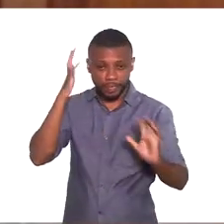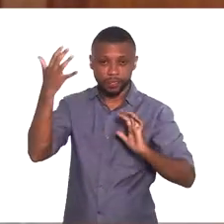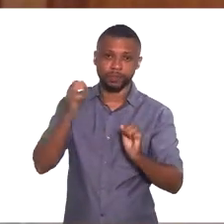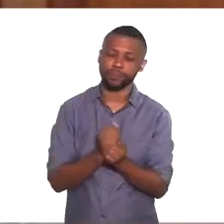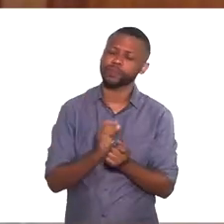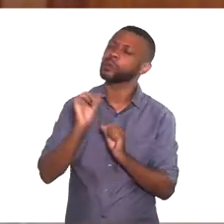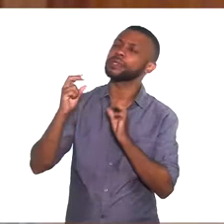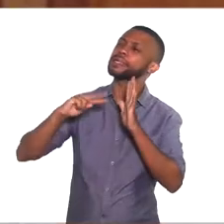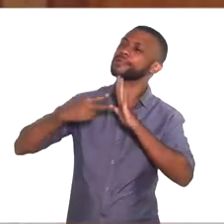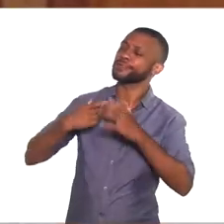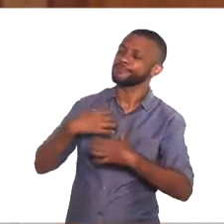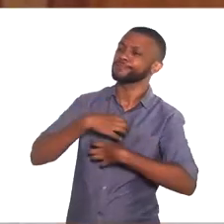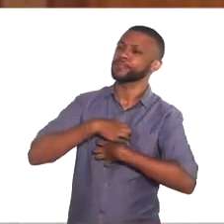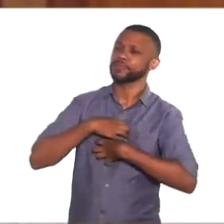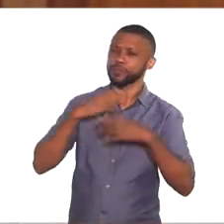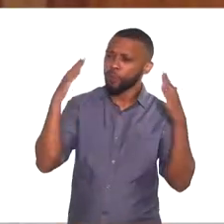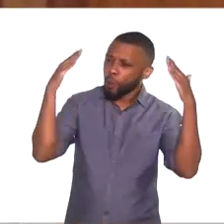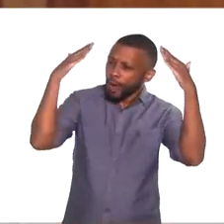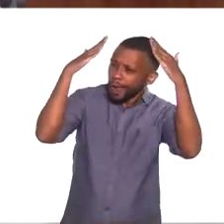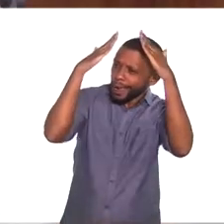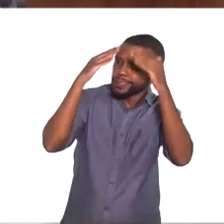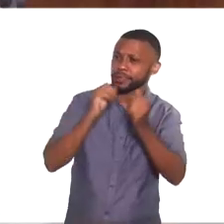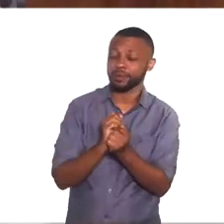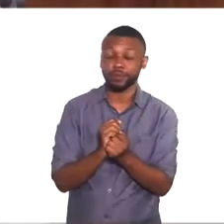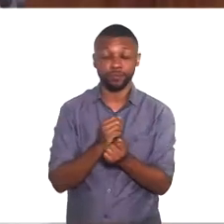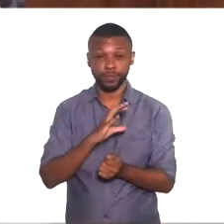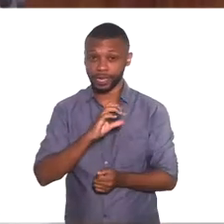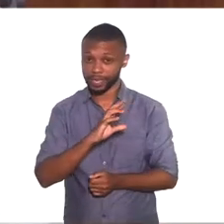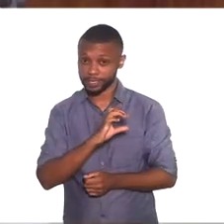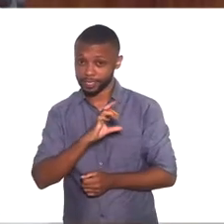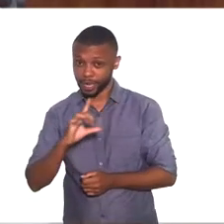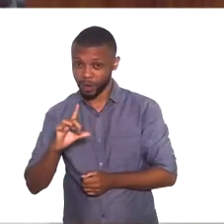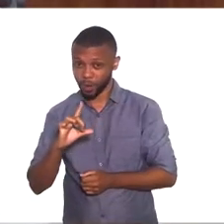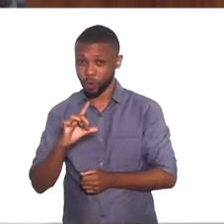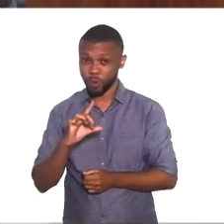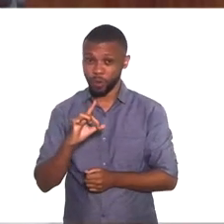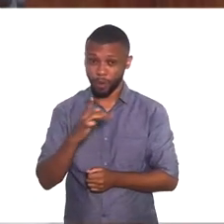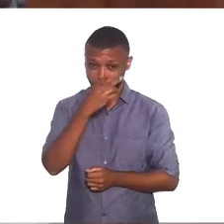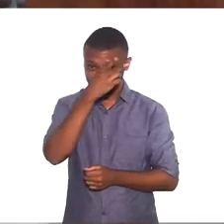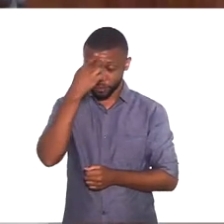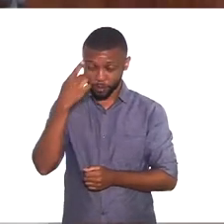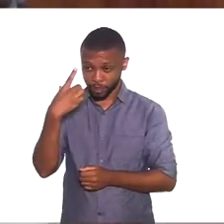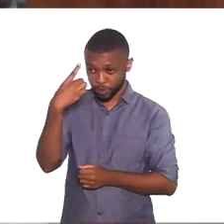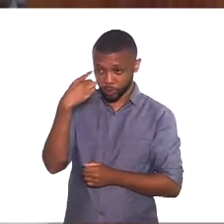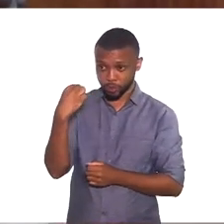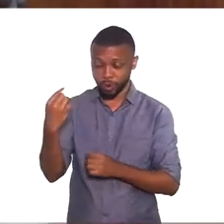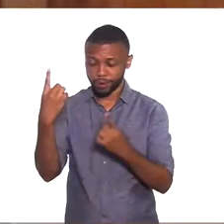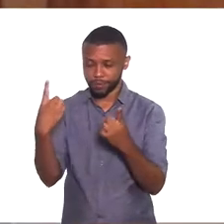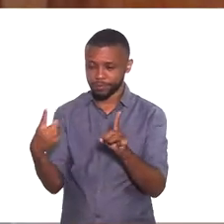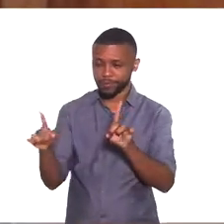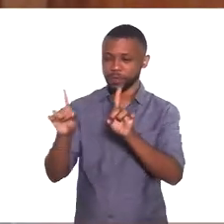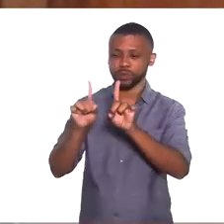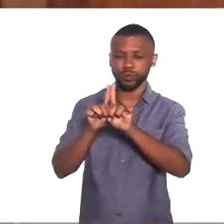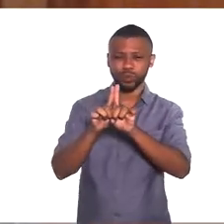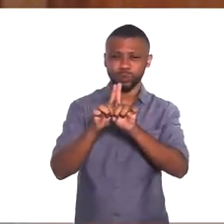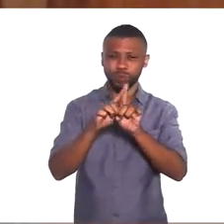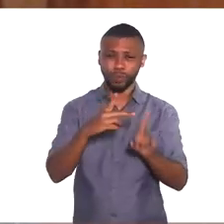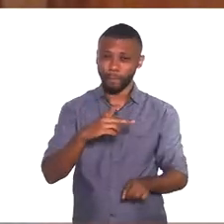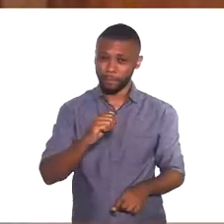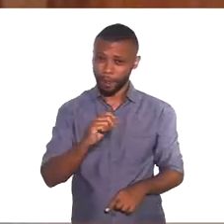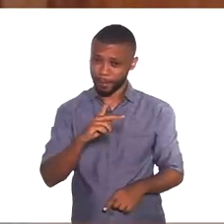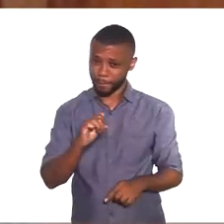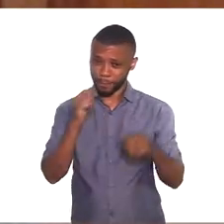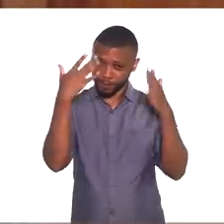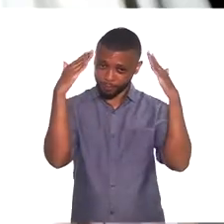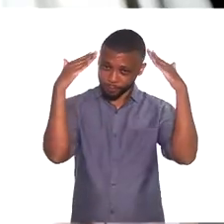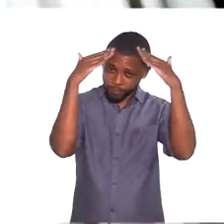só Cultura em sua realidade que não é tão simples não né que é ser um Cardeal é ser alguém que o palco escolhido para ser o